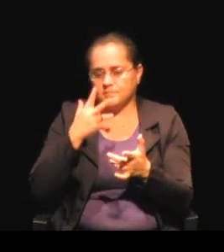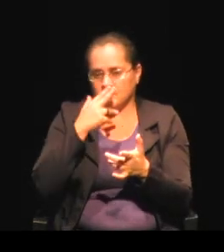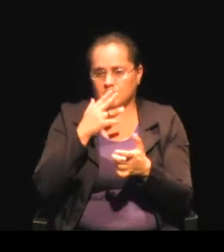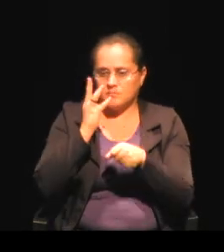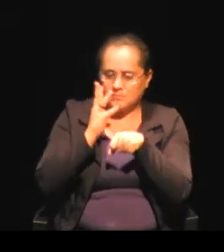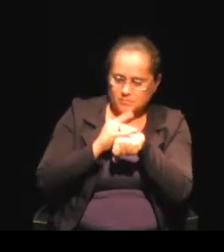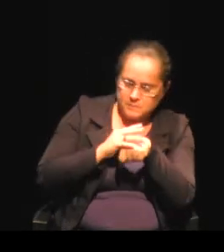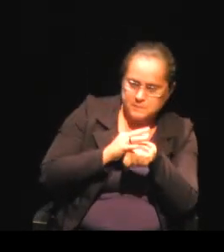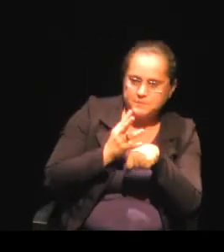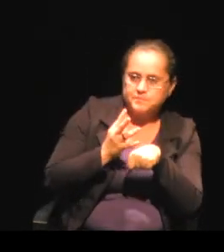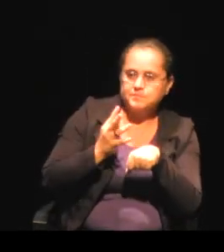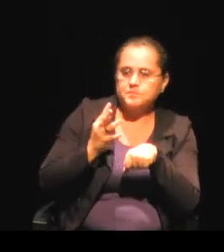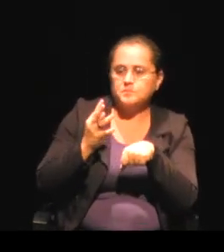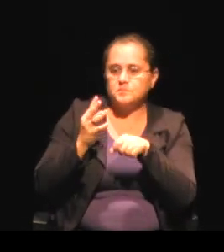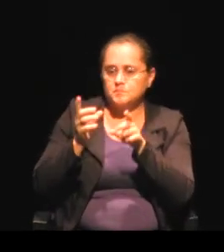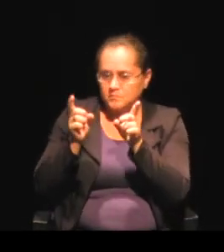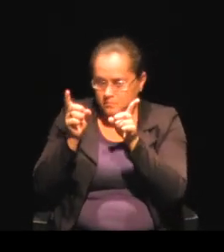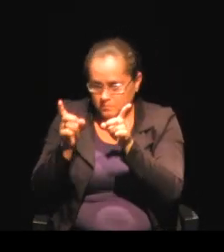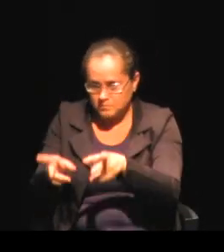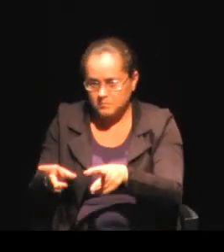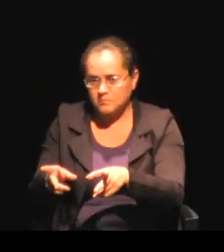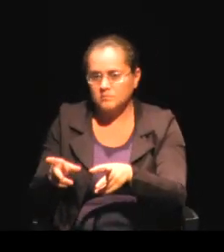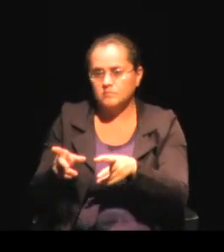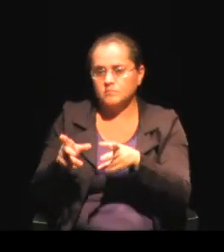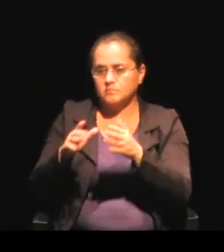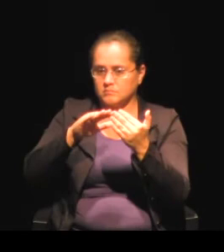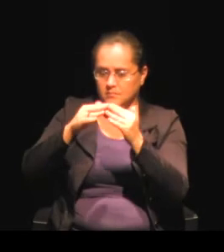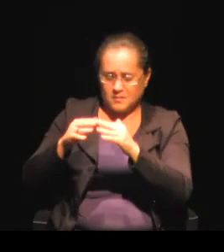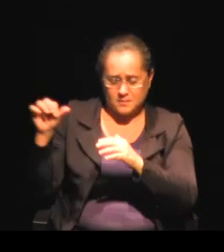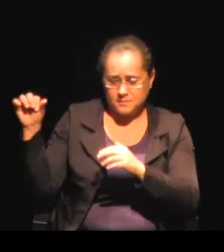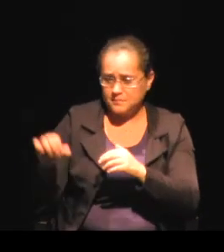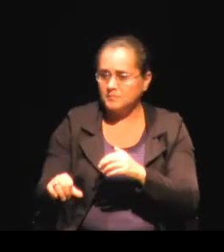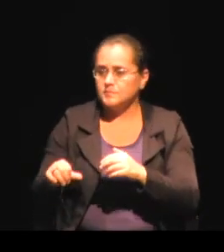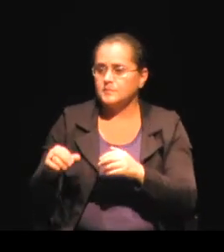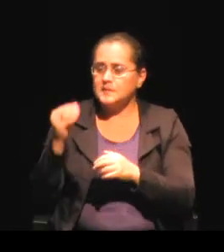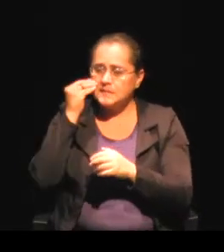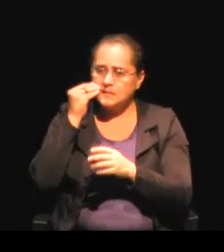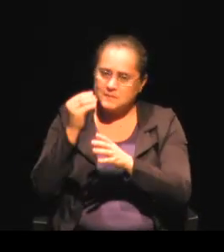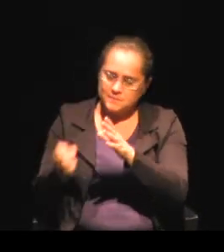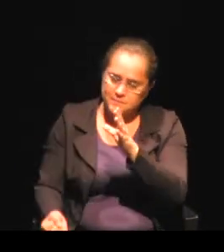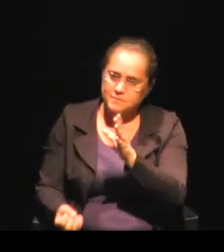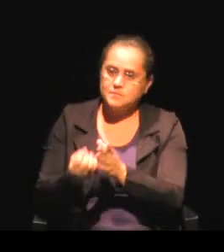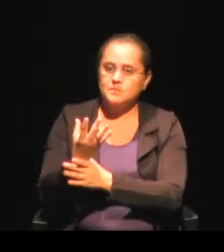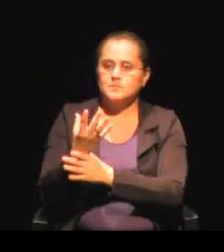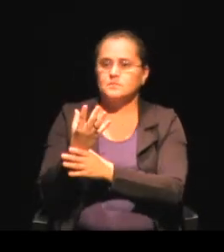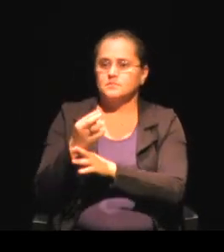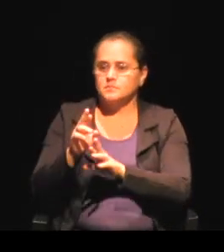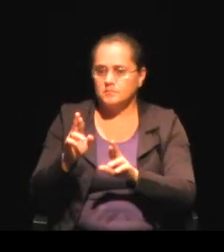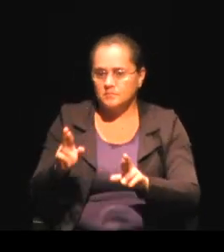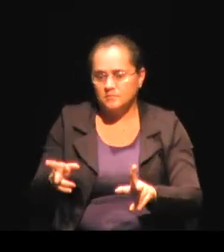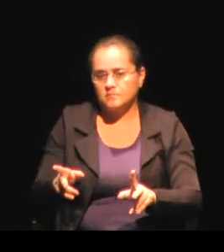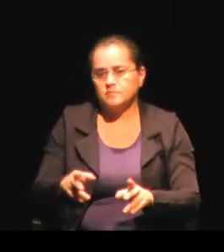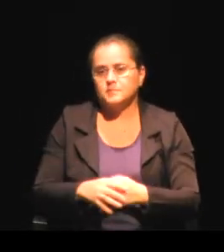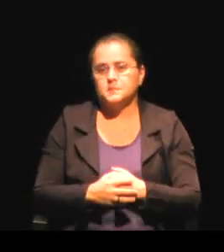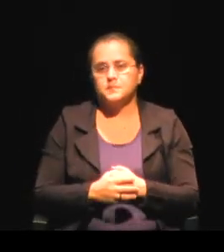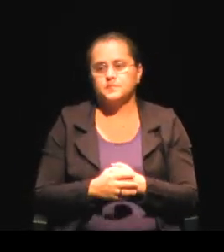extremamente doente, complicada, assim, abandonada, degradada da cidade, a gente tentar criar algum tipo